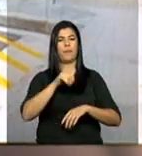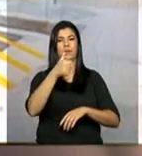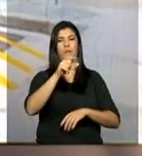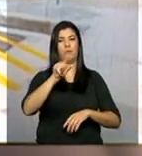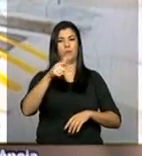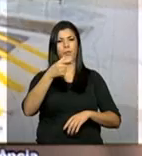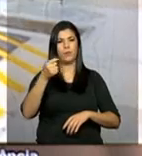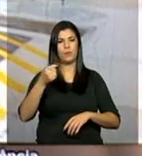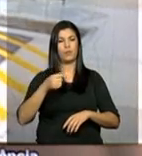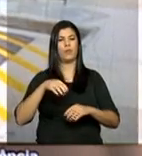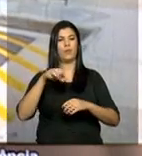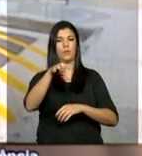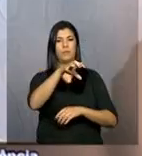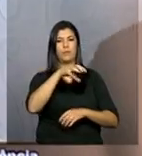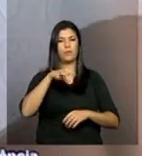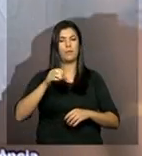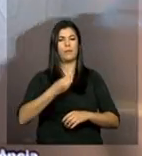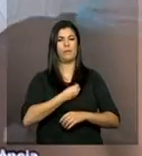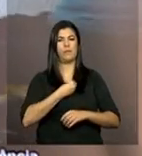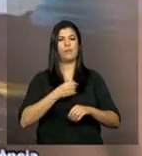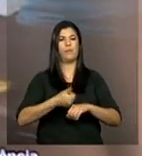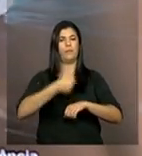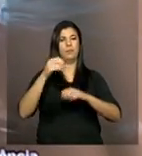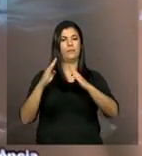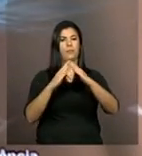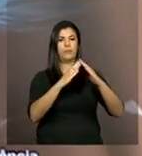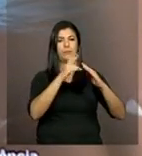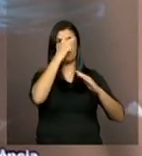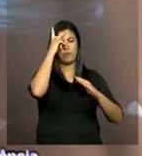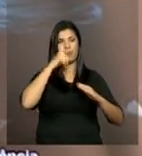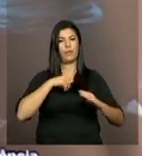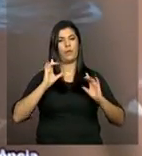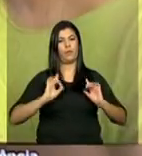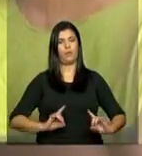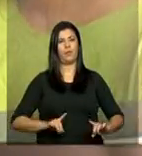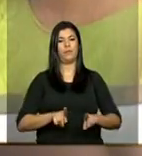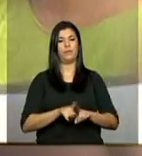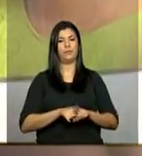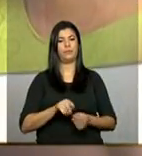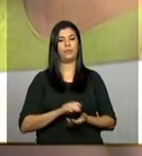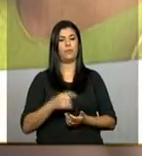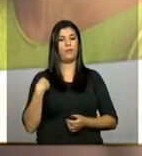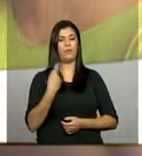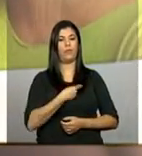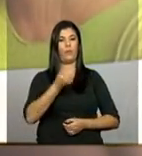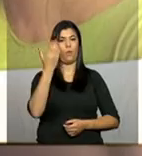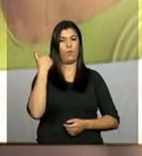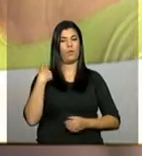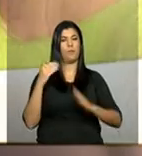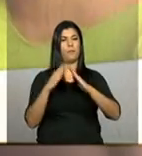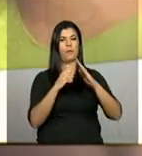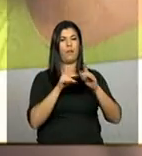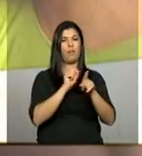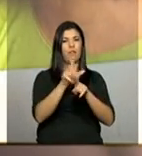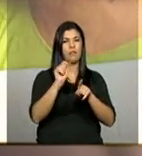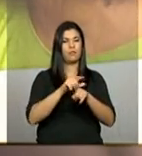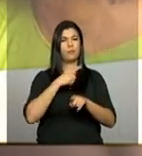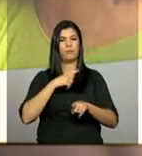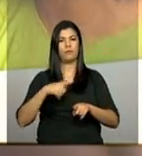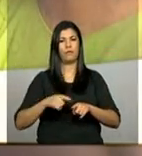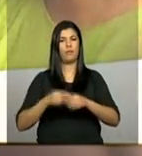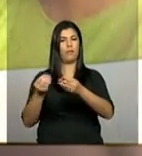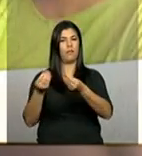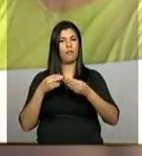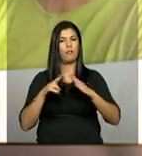prontas e entregues, inclusive com adaptação para pessoas com deficiência. Nós morávamos no alugado, muita gente morava cedida,